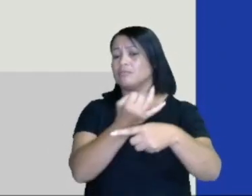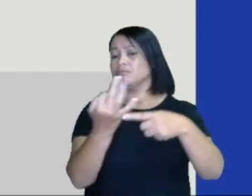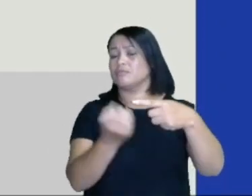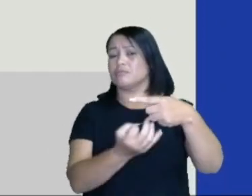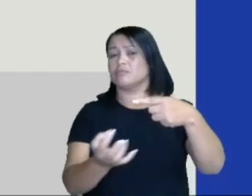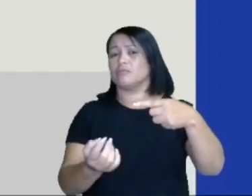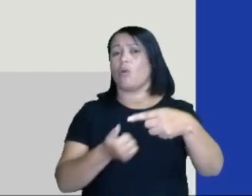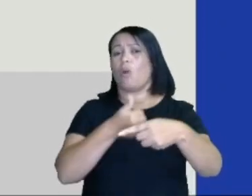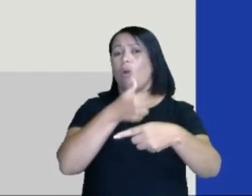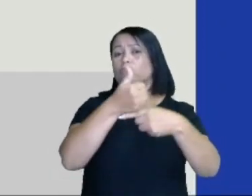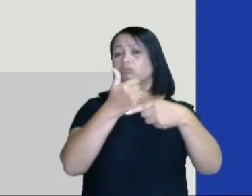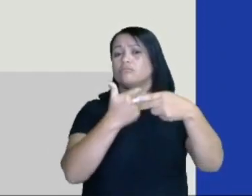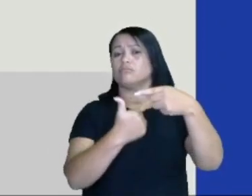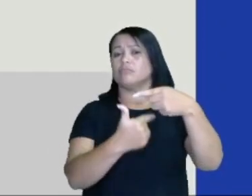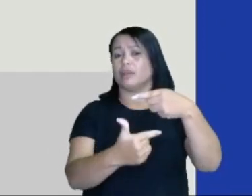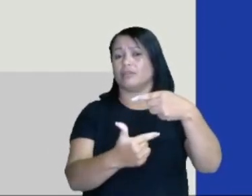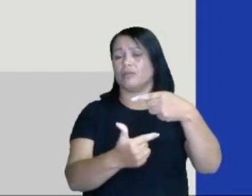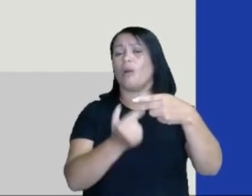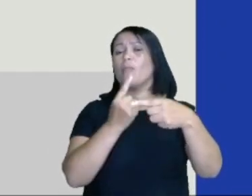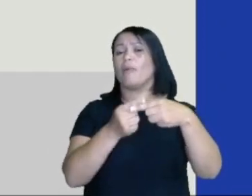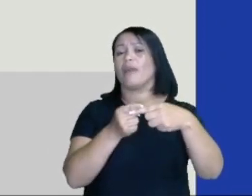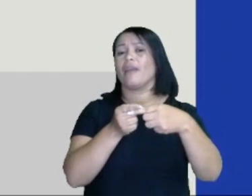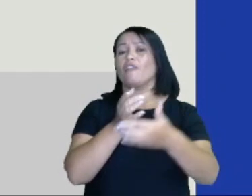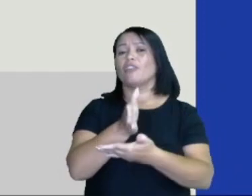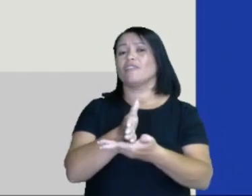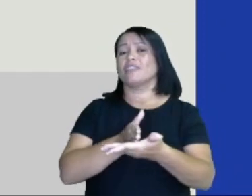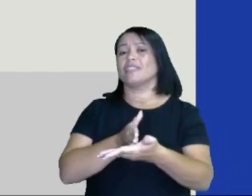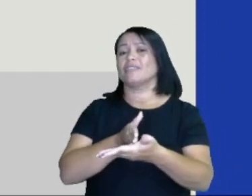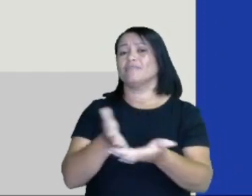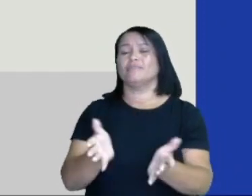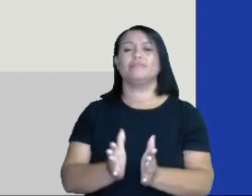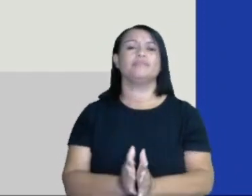foi dividida ao meio.